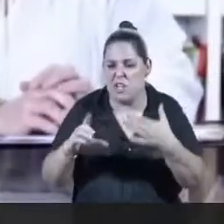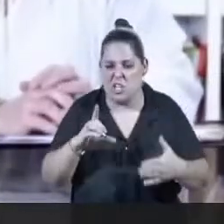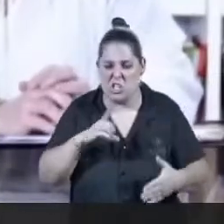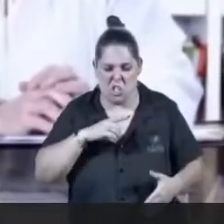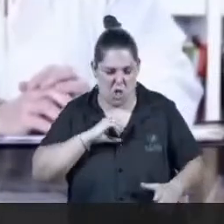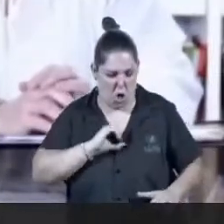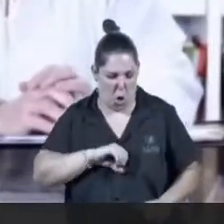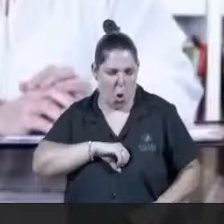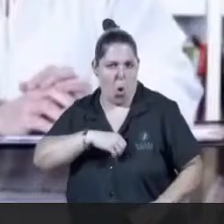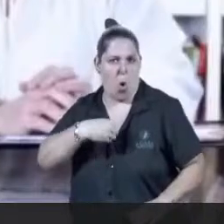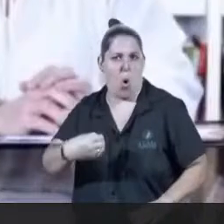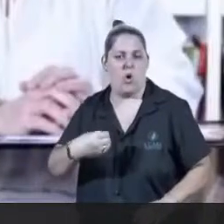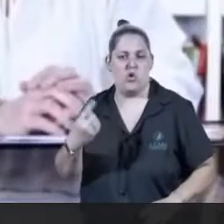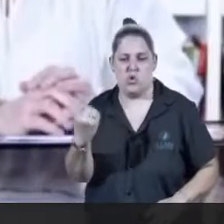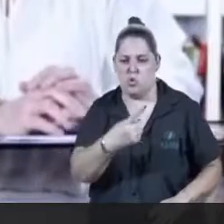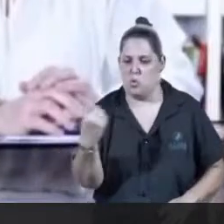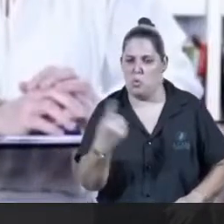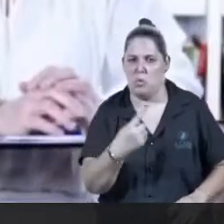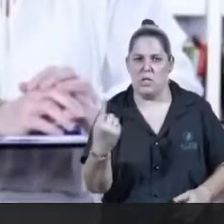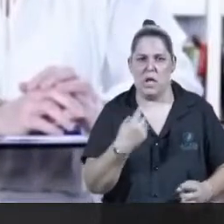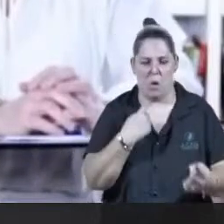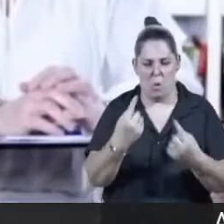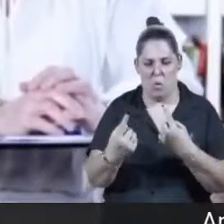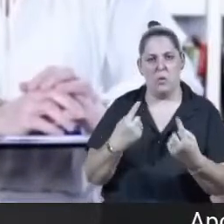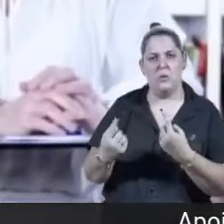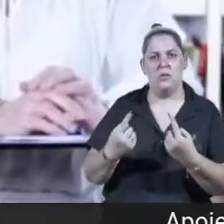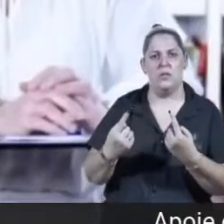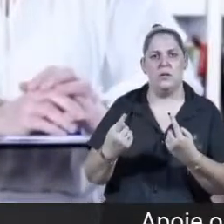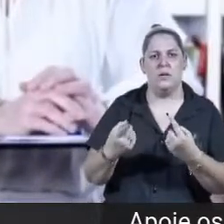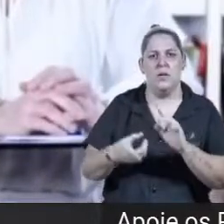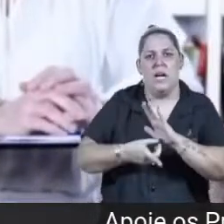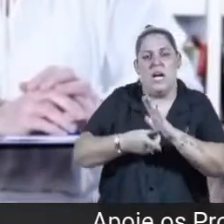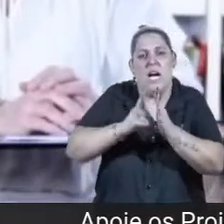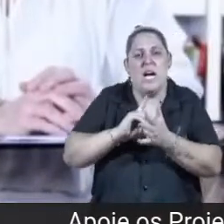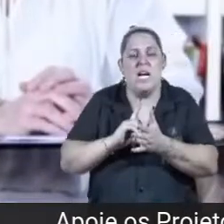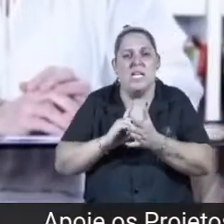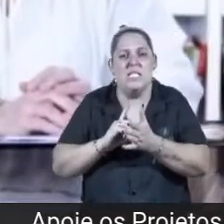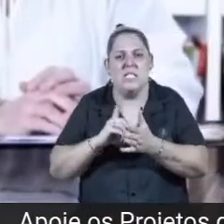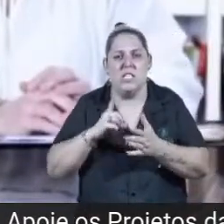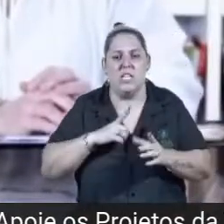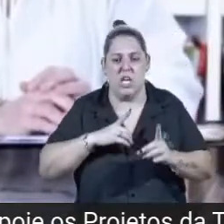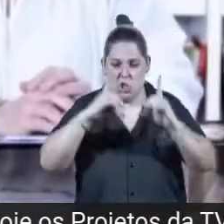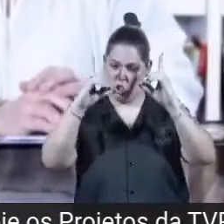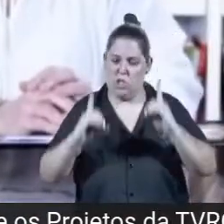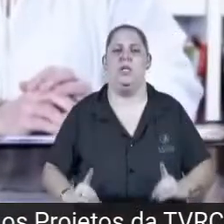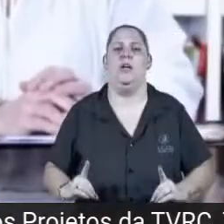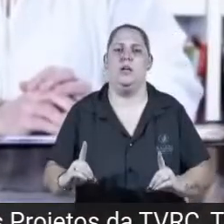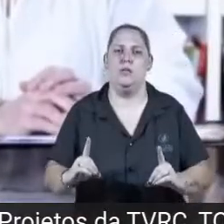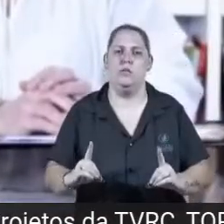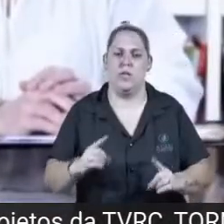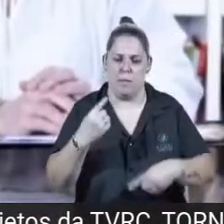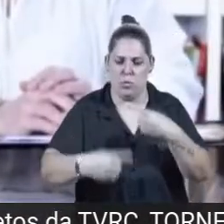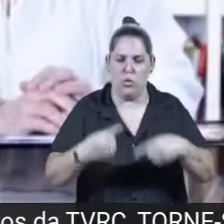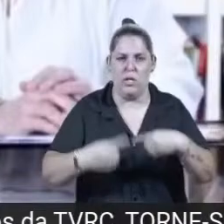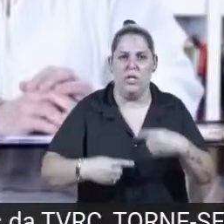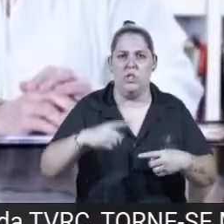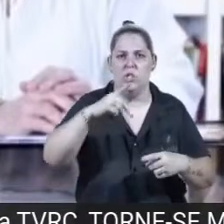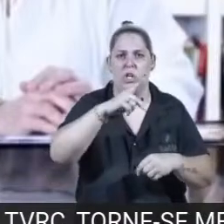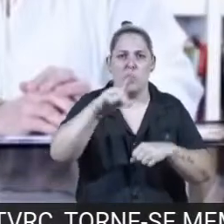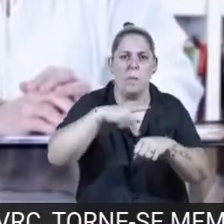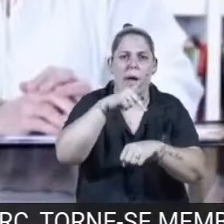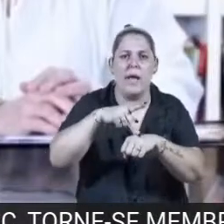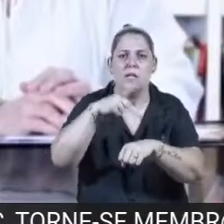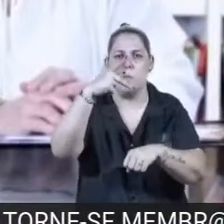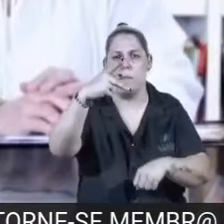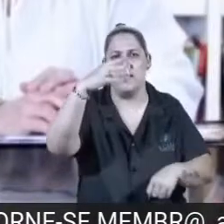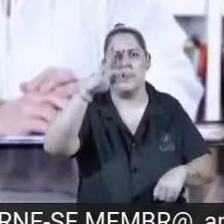tido militância, sabe, antes da democratização política desse país. E o PT serviu